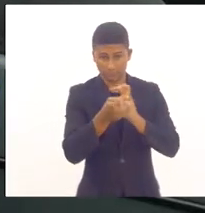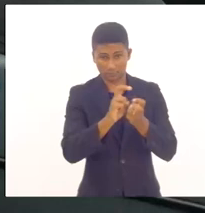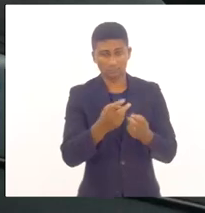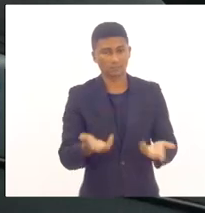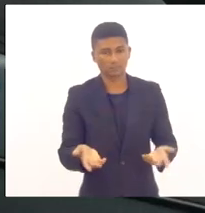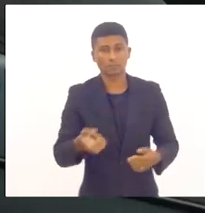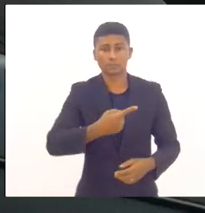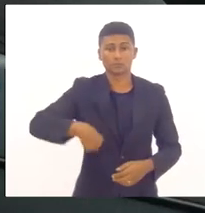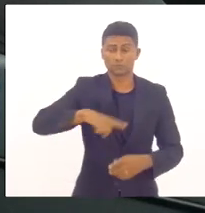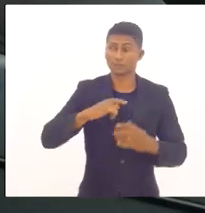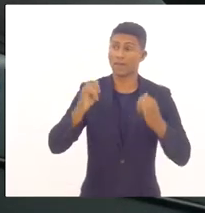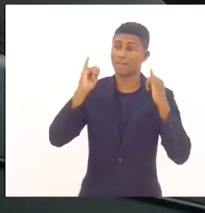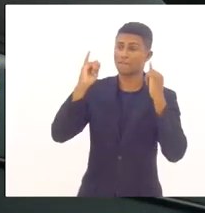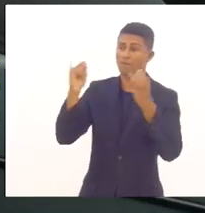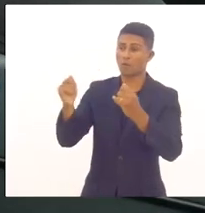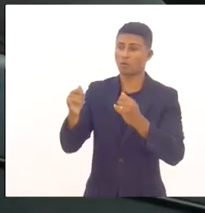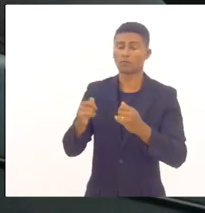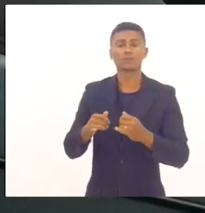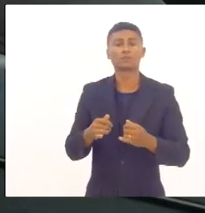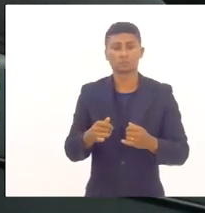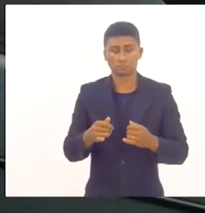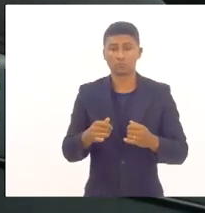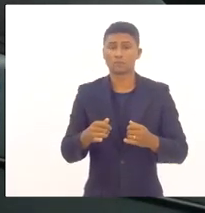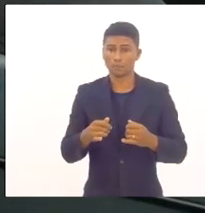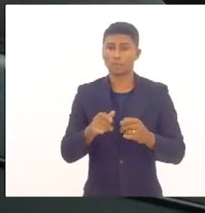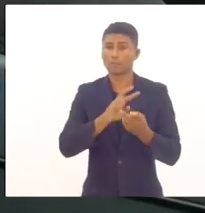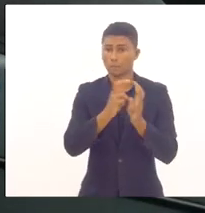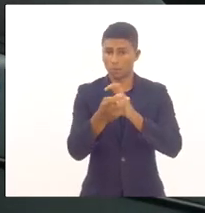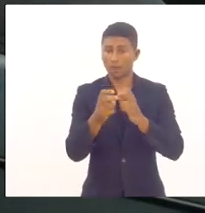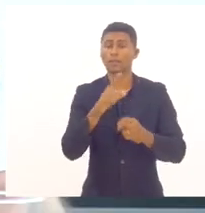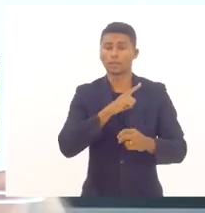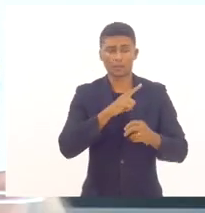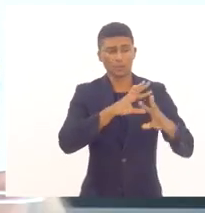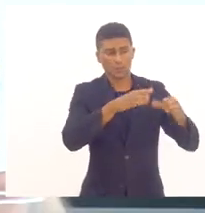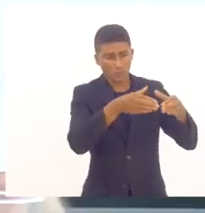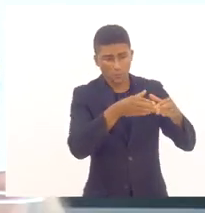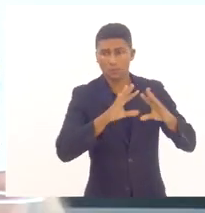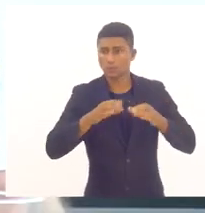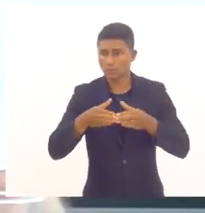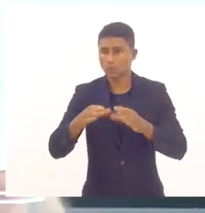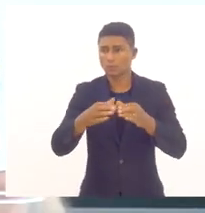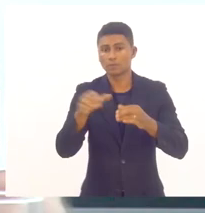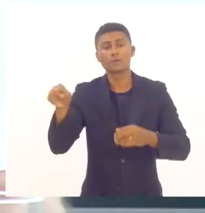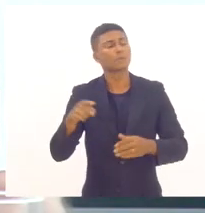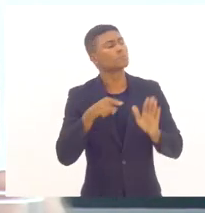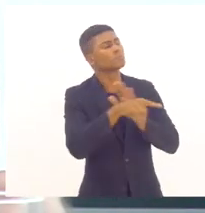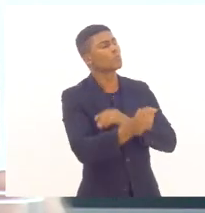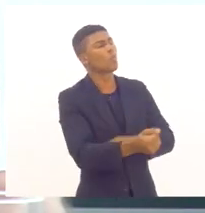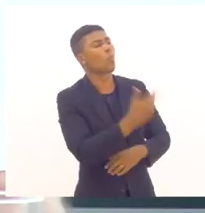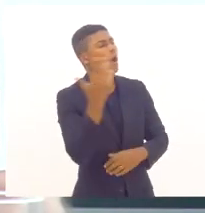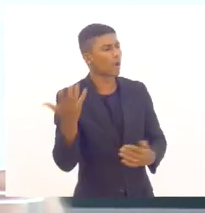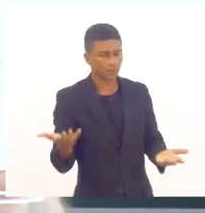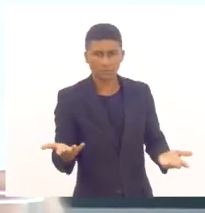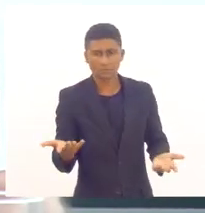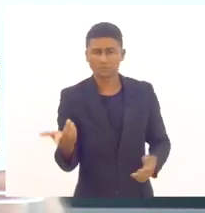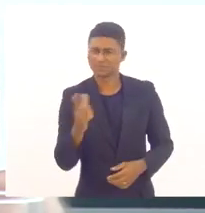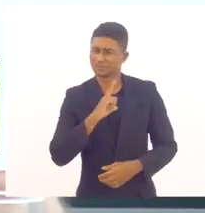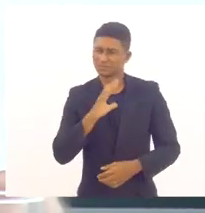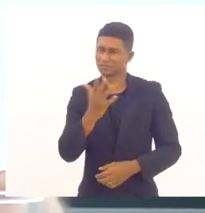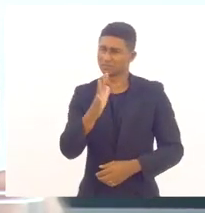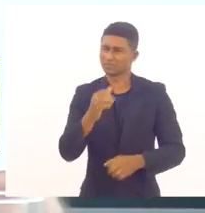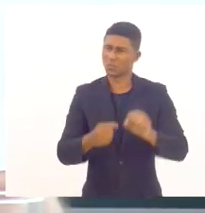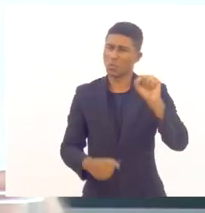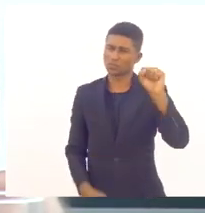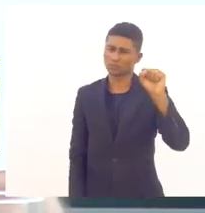E nós informamos, a capoeira tem federações. Há quantas federações são? São em torno de